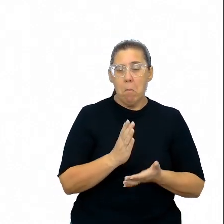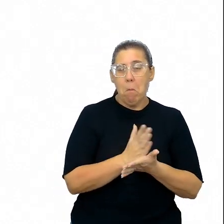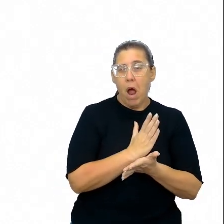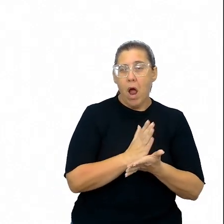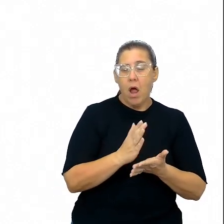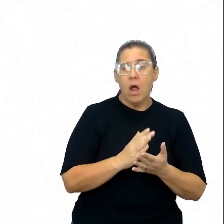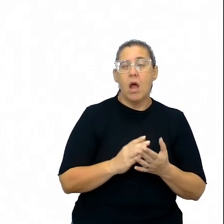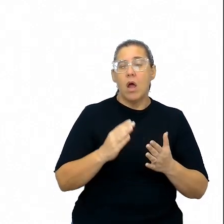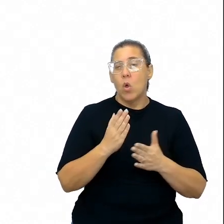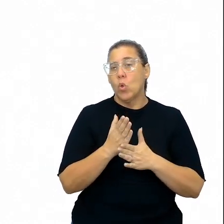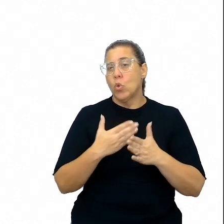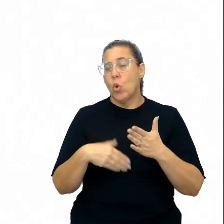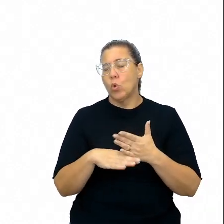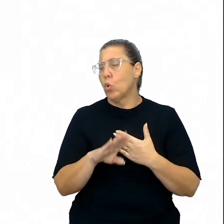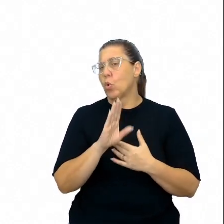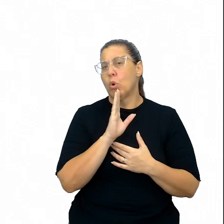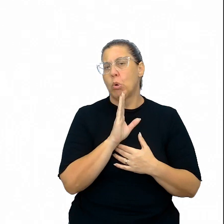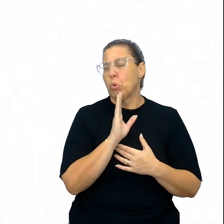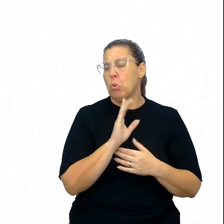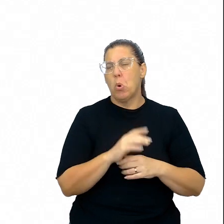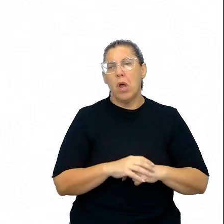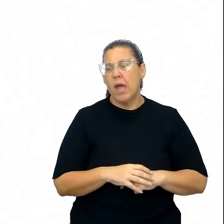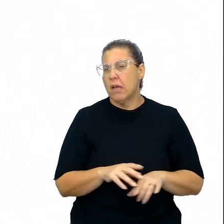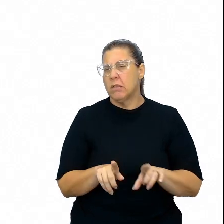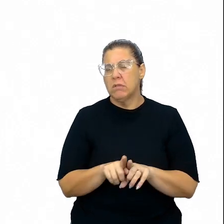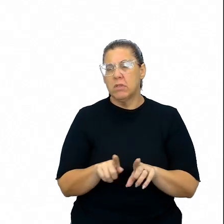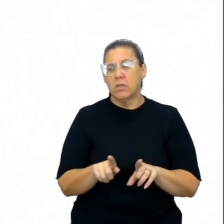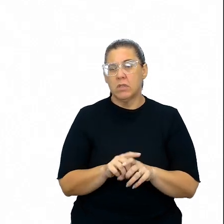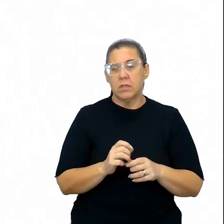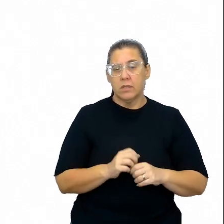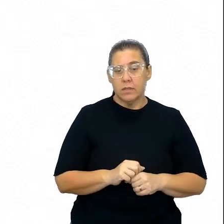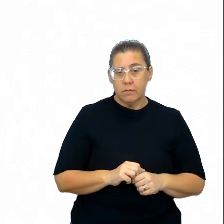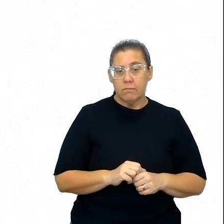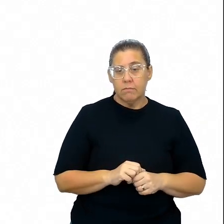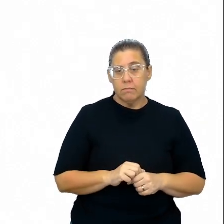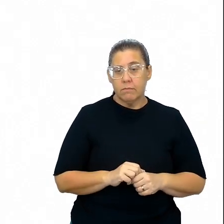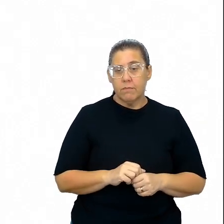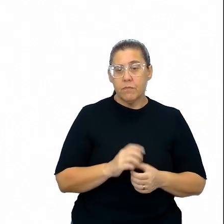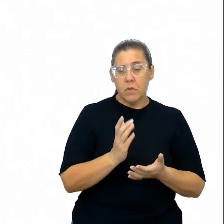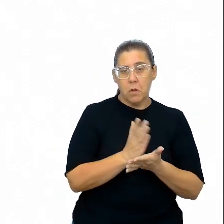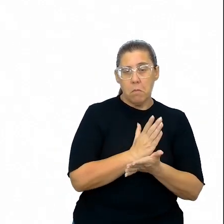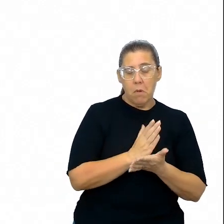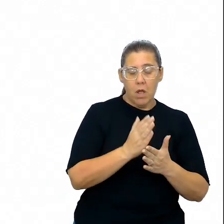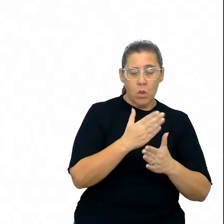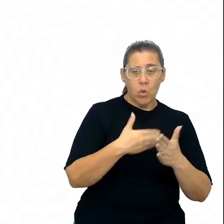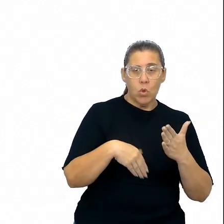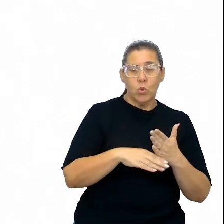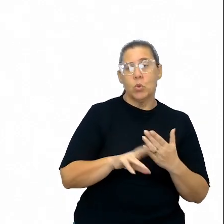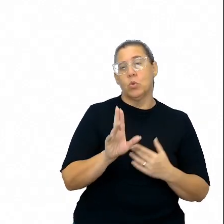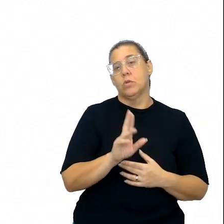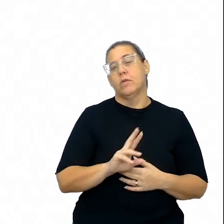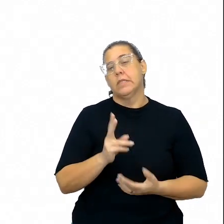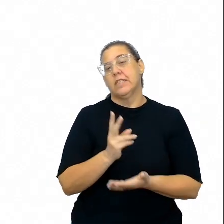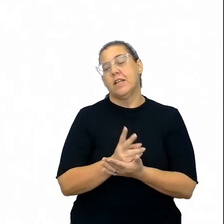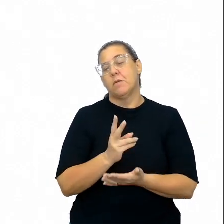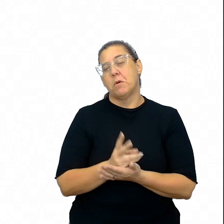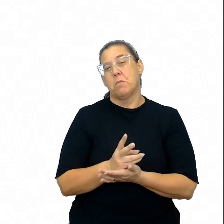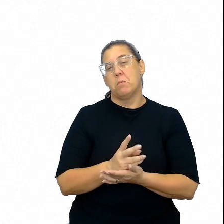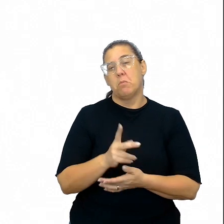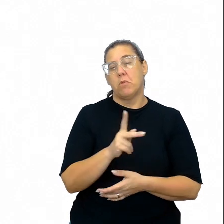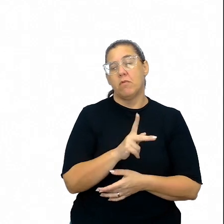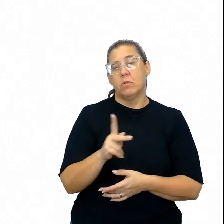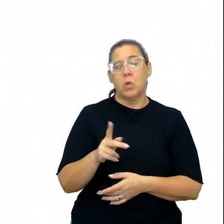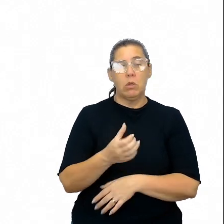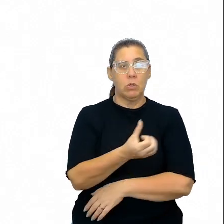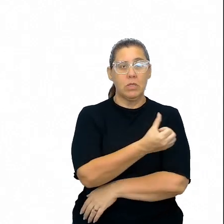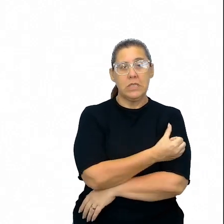todo? Ou não conhece parte e todo também? Parte e todo é uma expressão muito utilizada, talvez, com os professores do